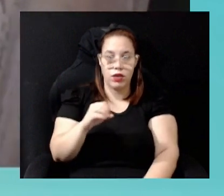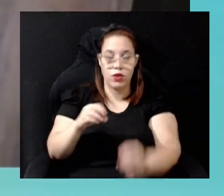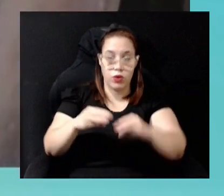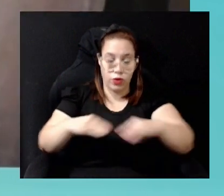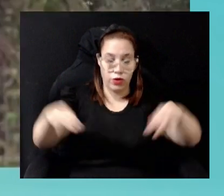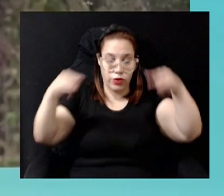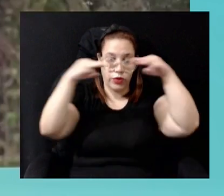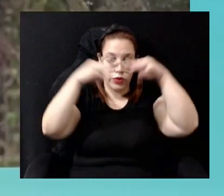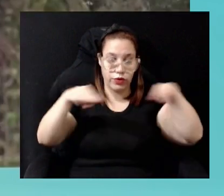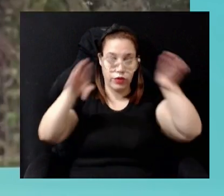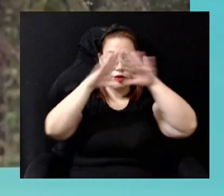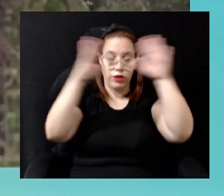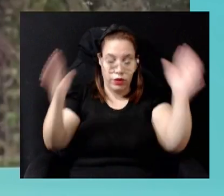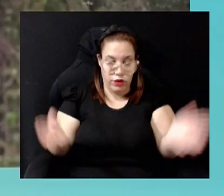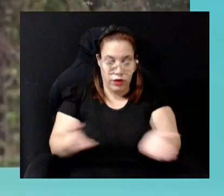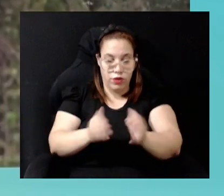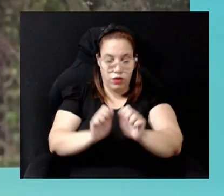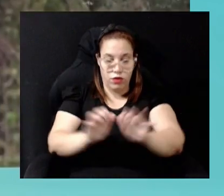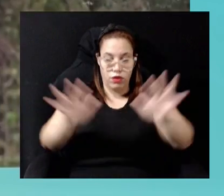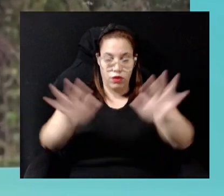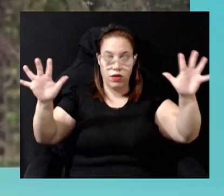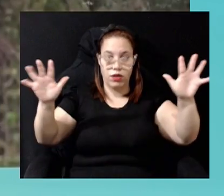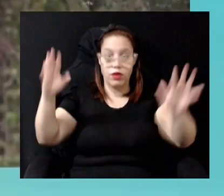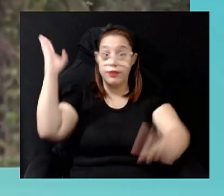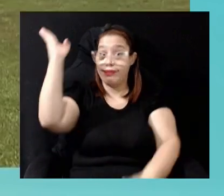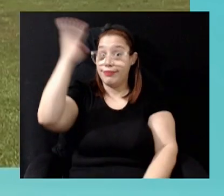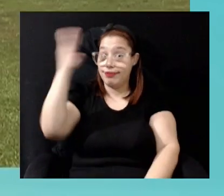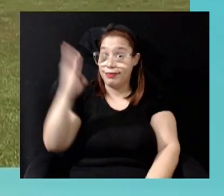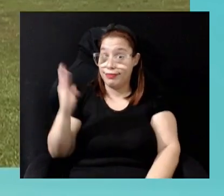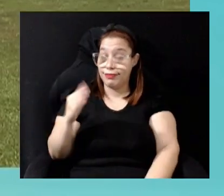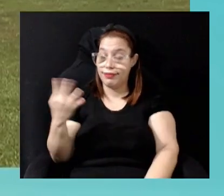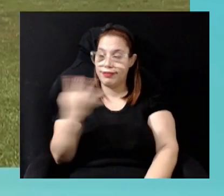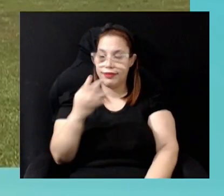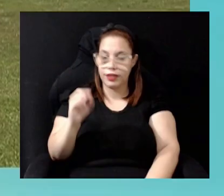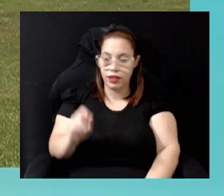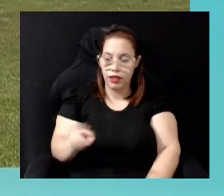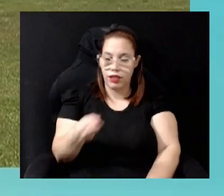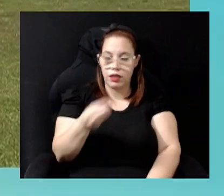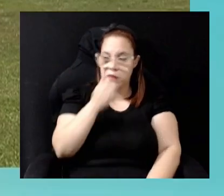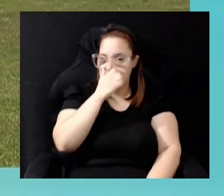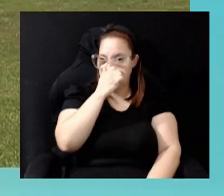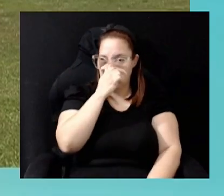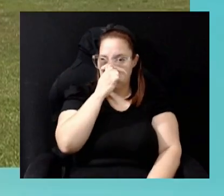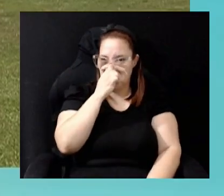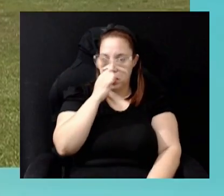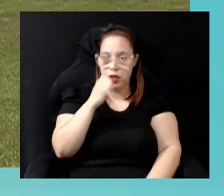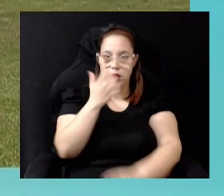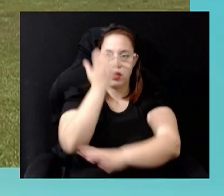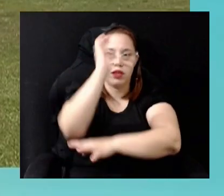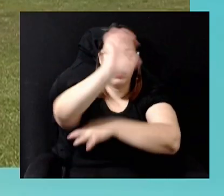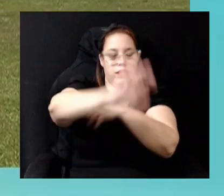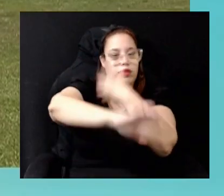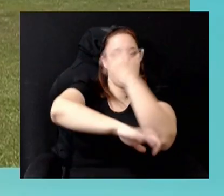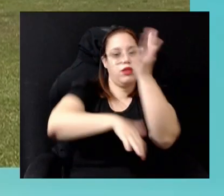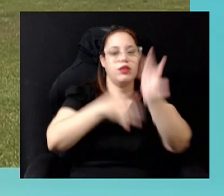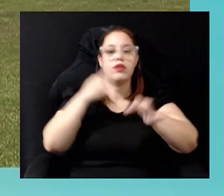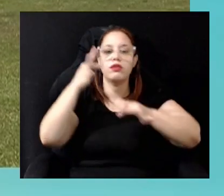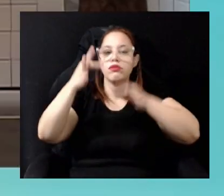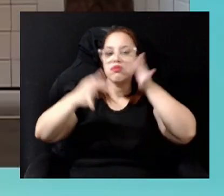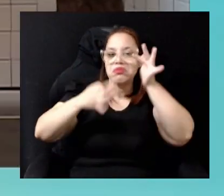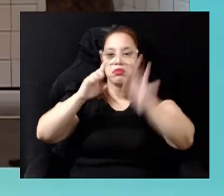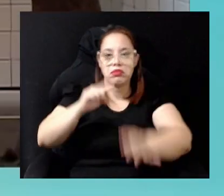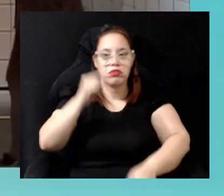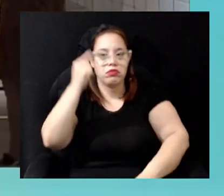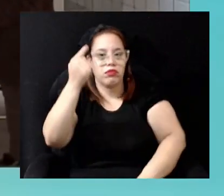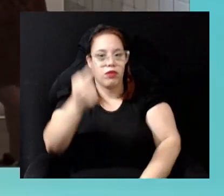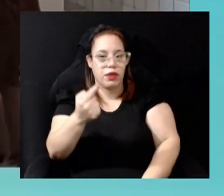América Latina fica no Brasil e tem 4.300 espécies de plantas. Além de reunir obras de